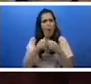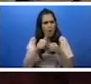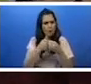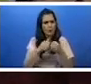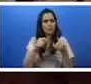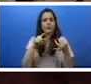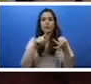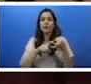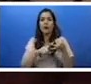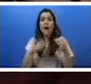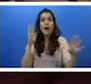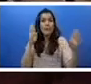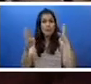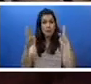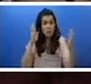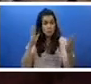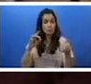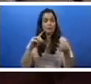o caminhão